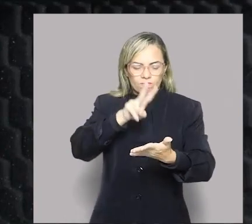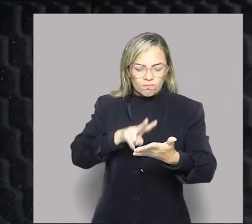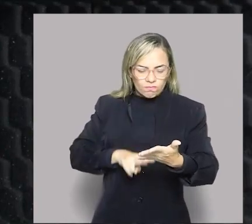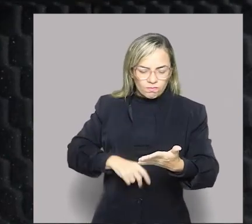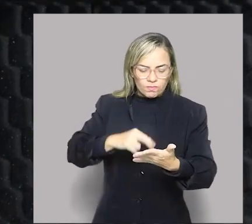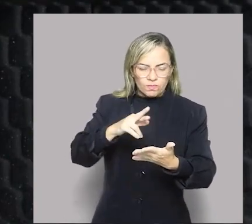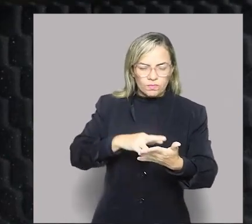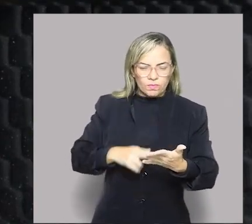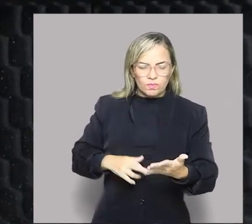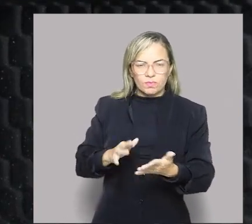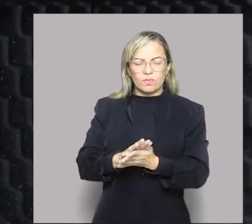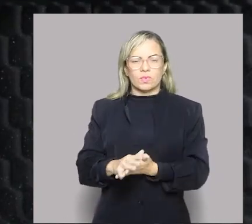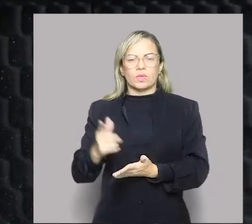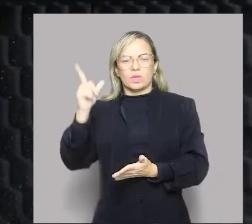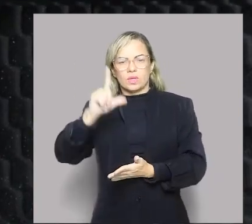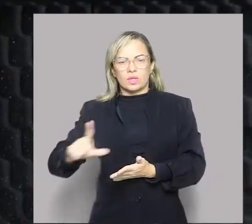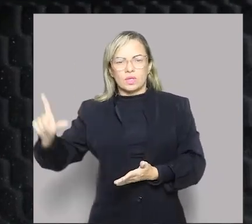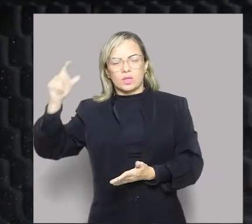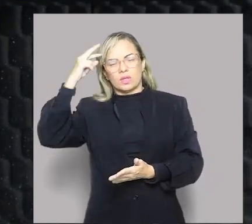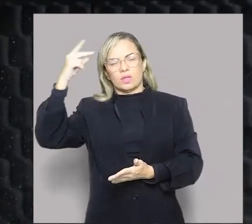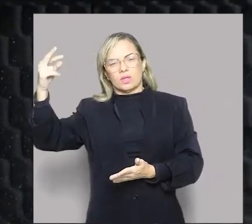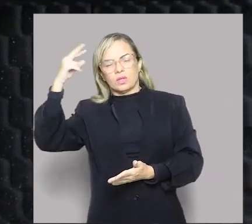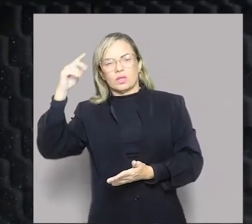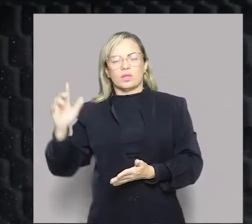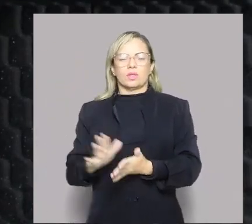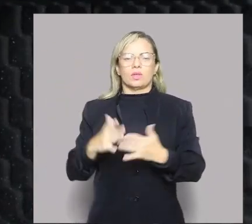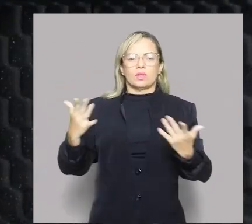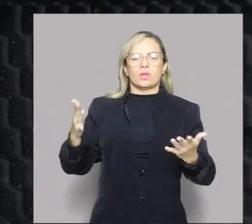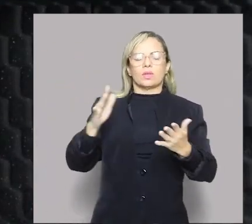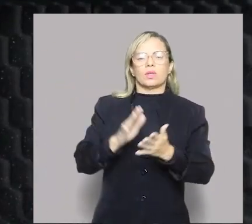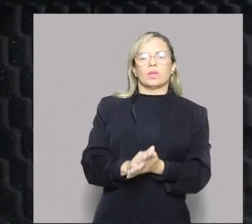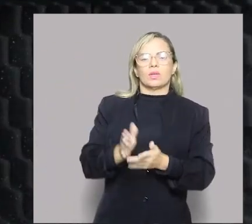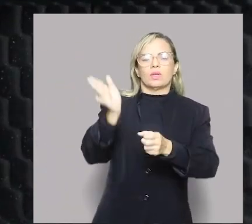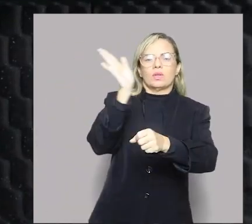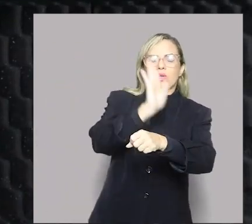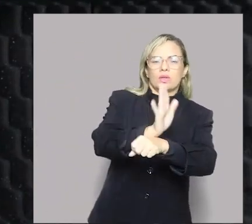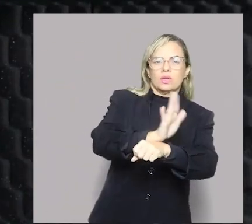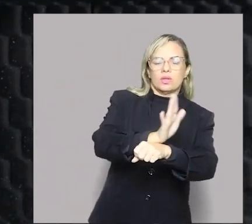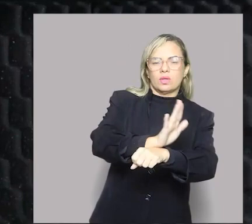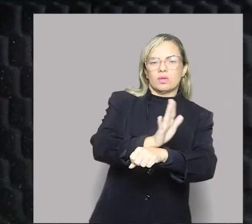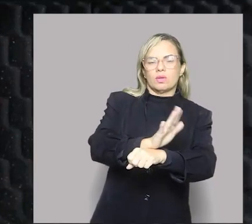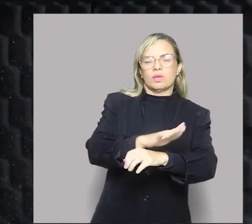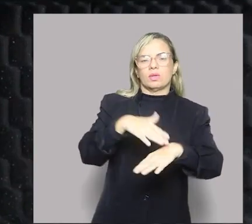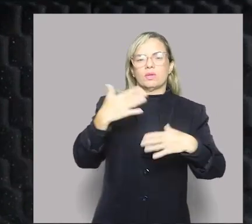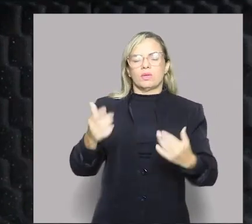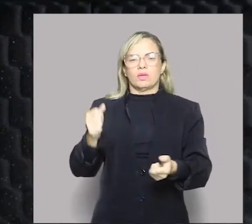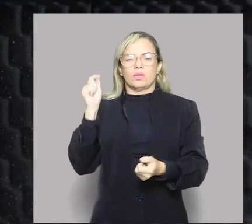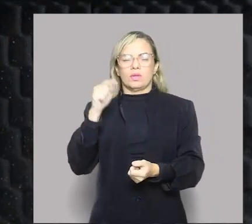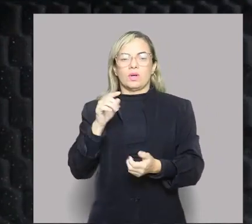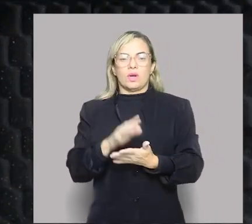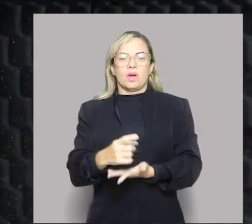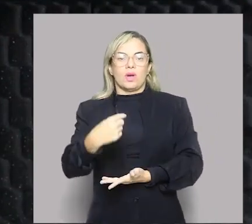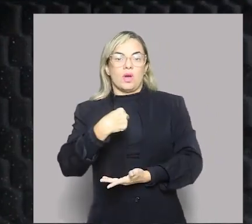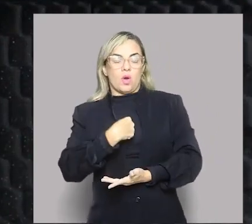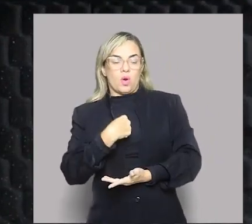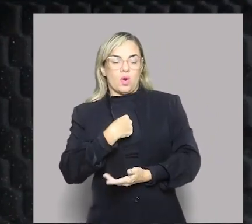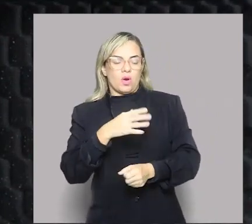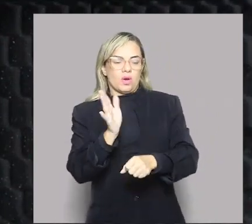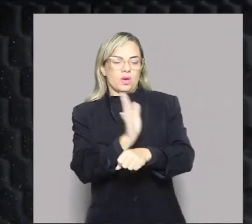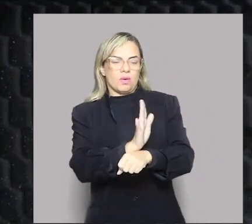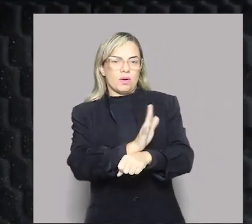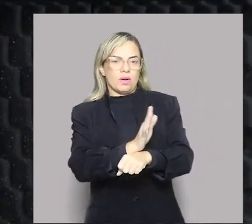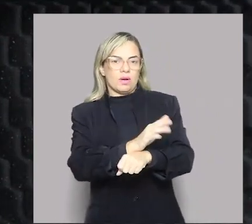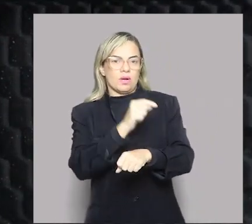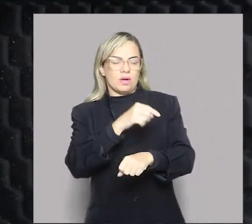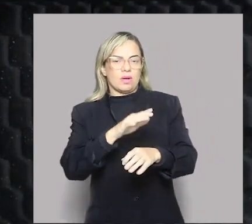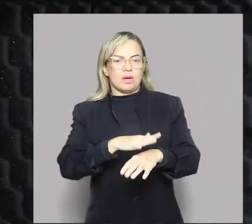entre literária, entre histórica, entre cinematográfica. Eu considero a cinematográfica uma das